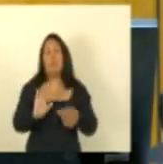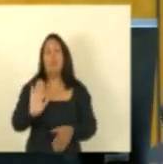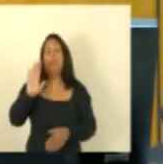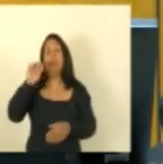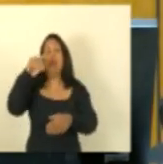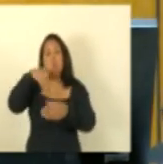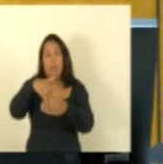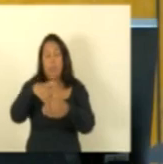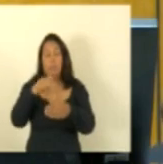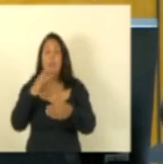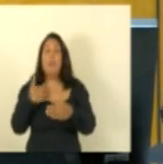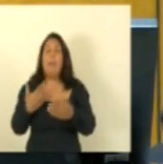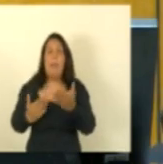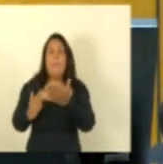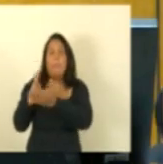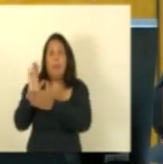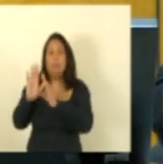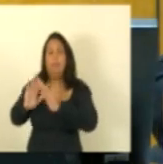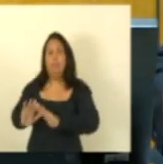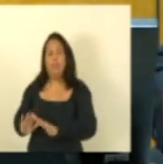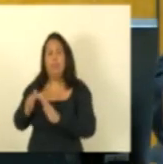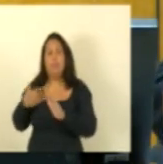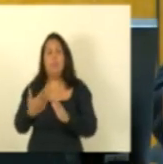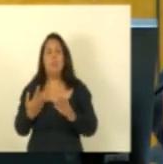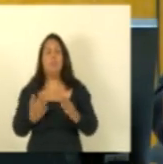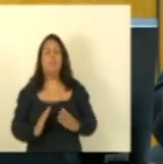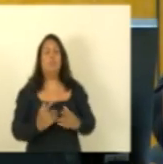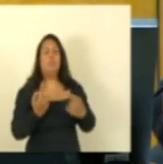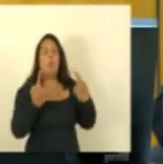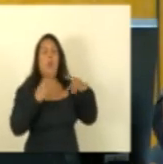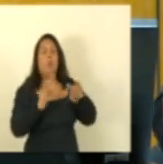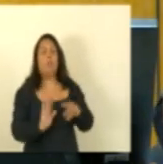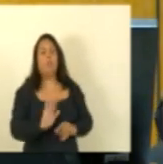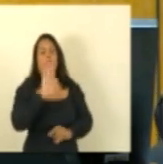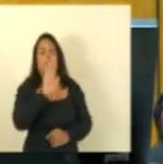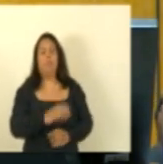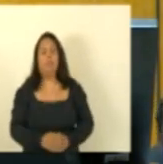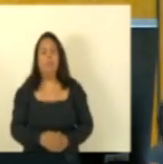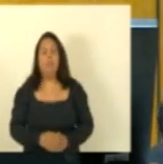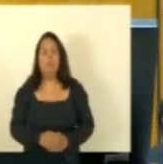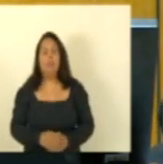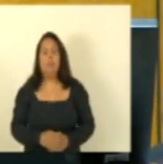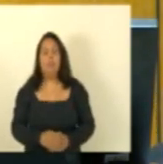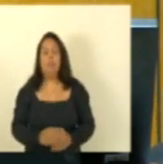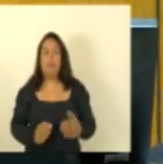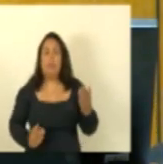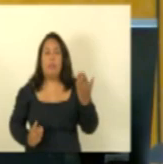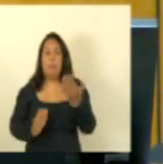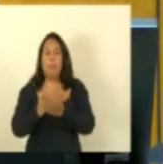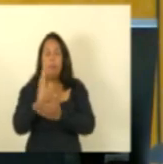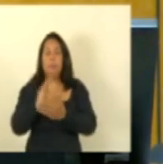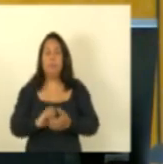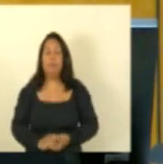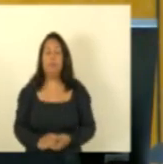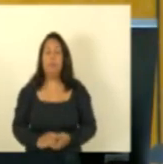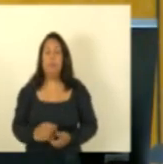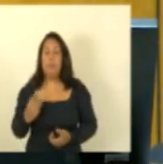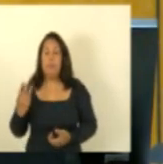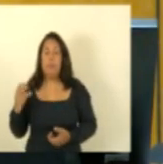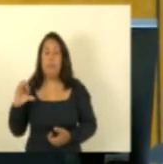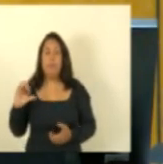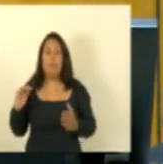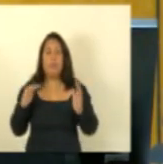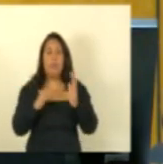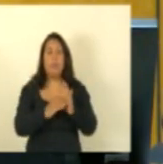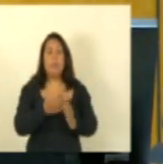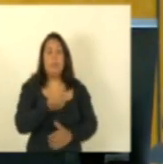votação. Os deputados que aprovam permaneçam como se encontram. Os contrários se manifestam. Aprovado. Do item 39 ao